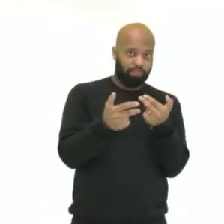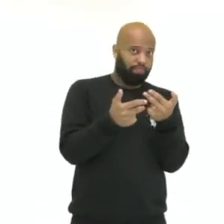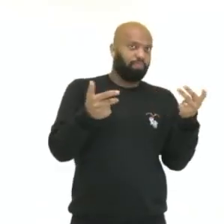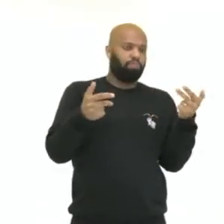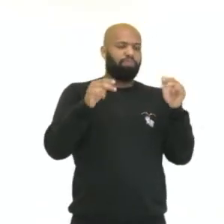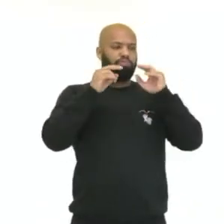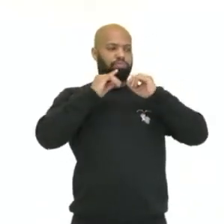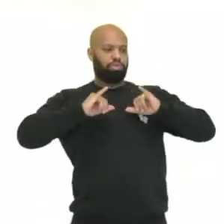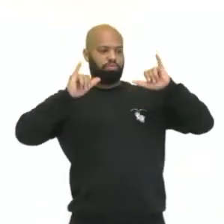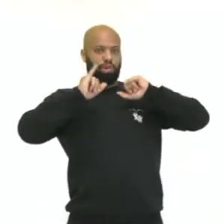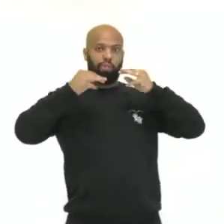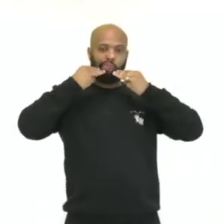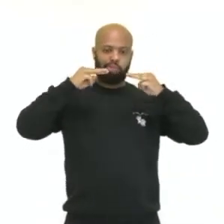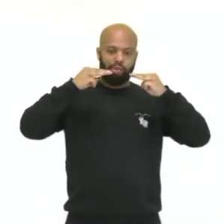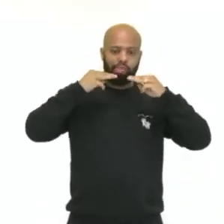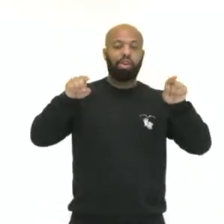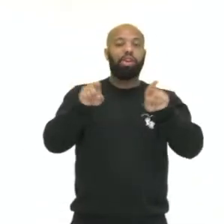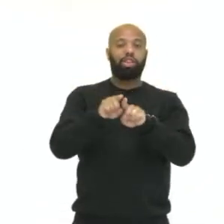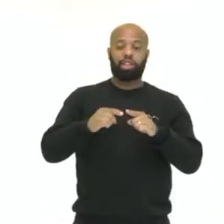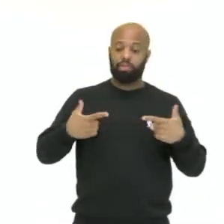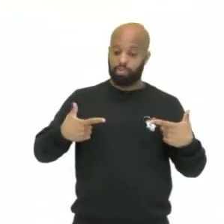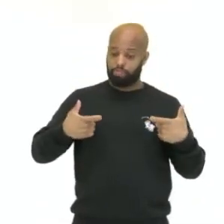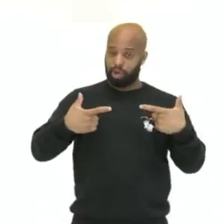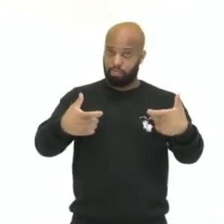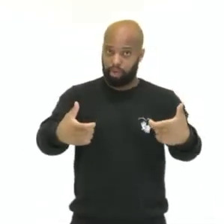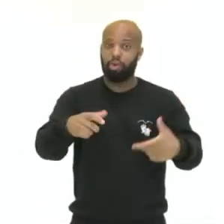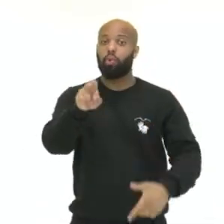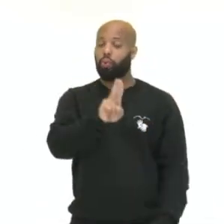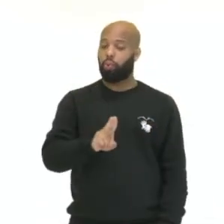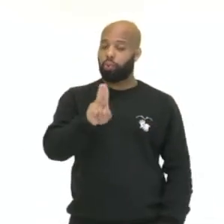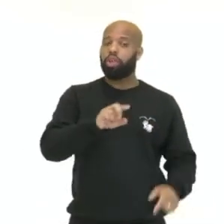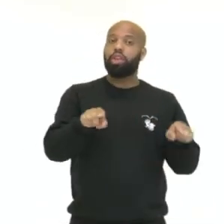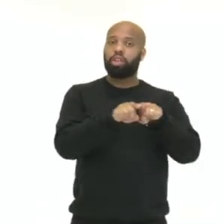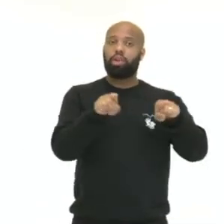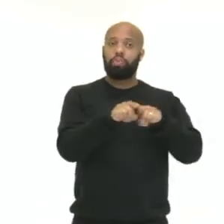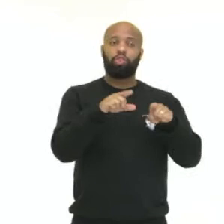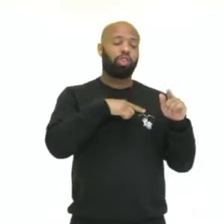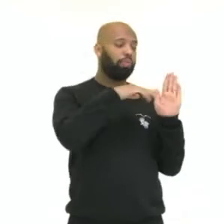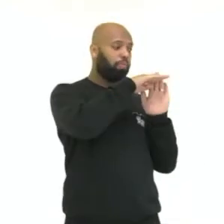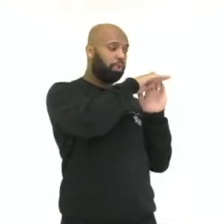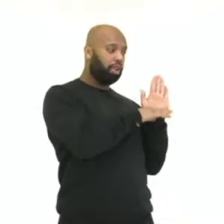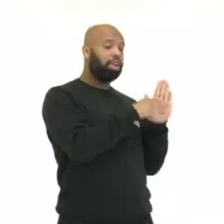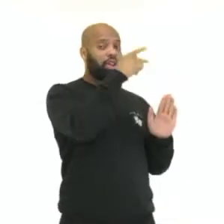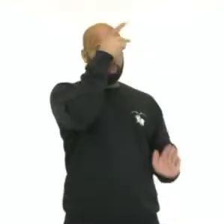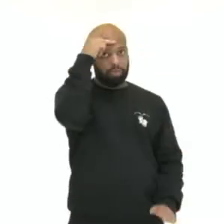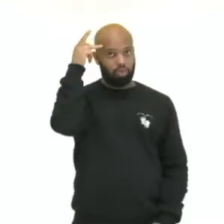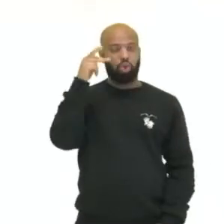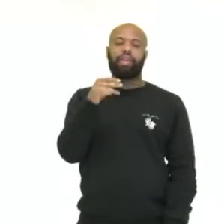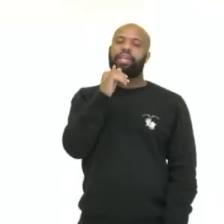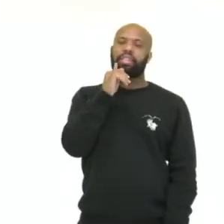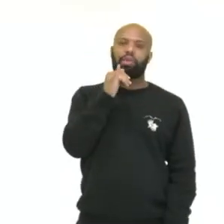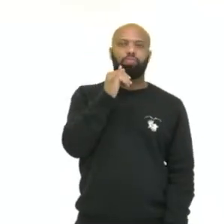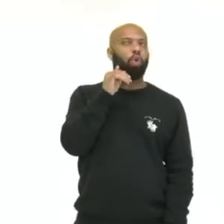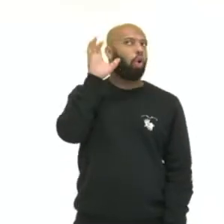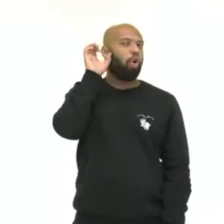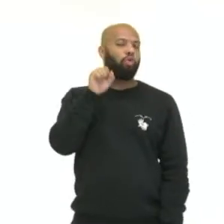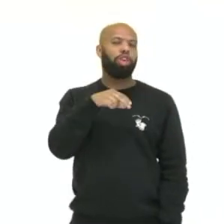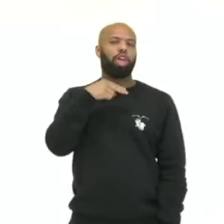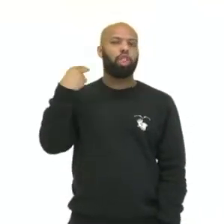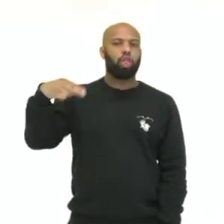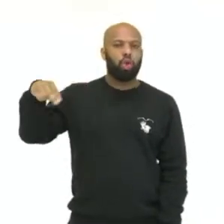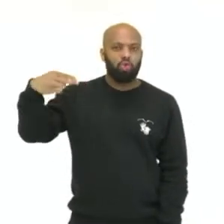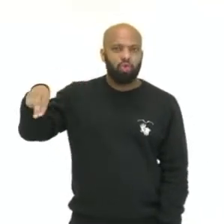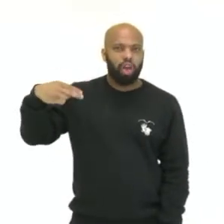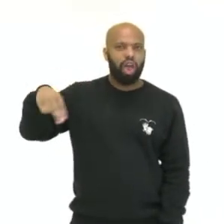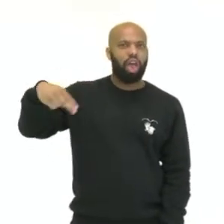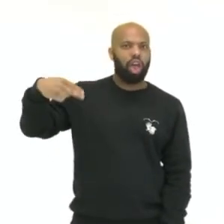e depois como para transmissão de programas de auditório, radionovelas, radioteatro, entre